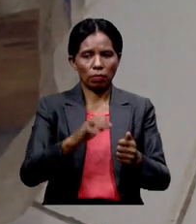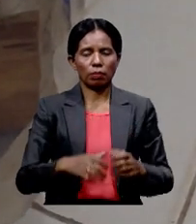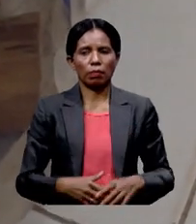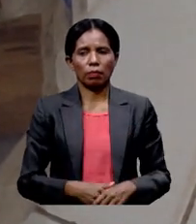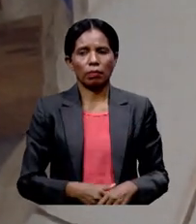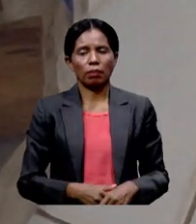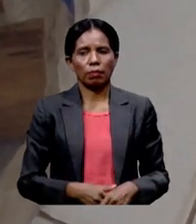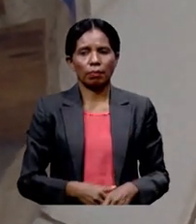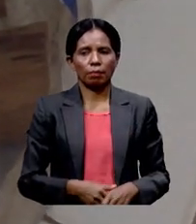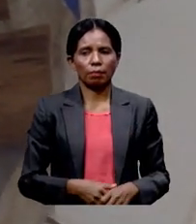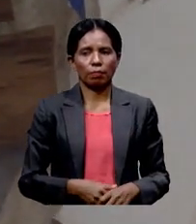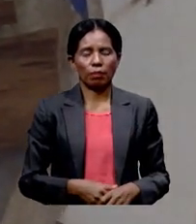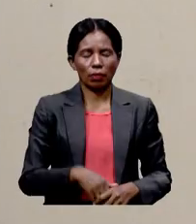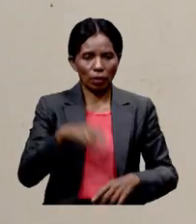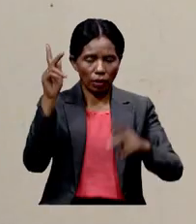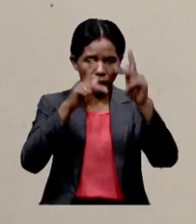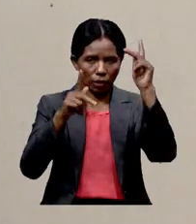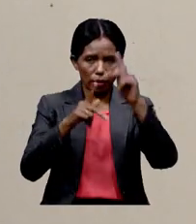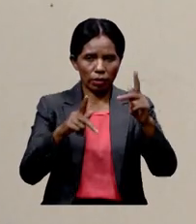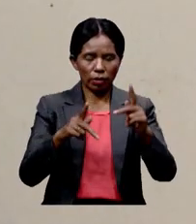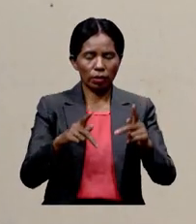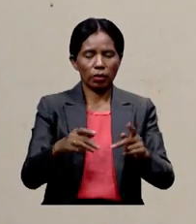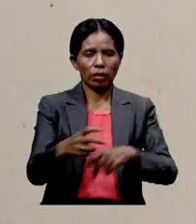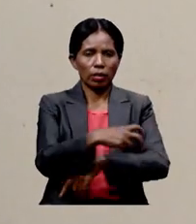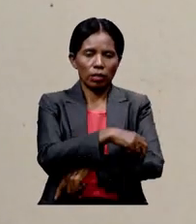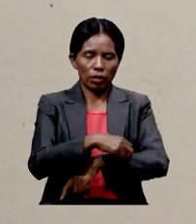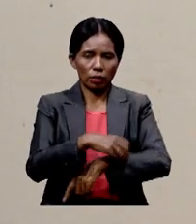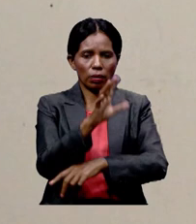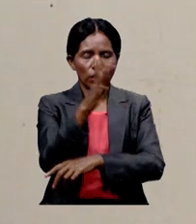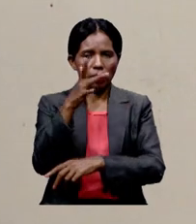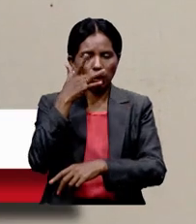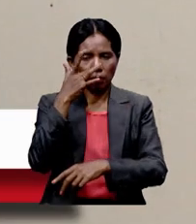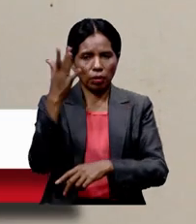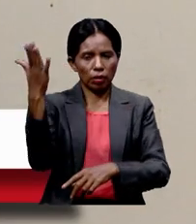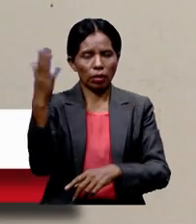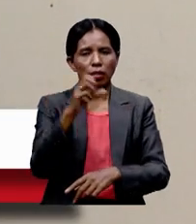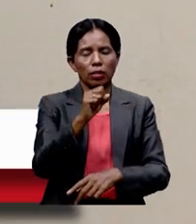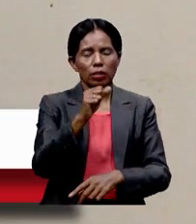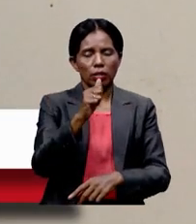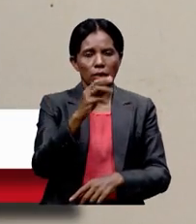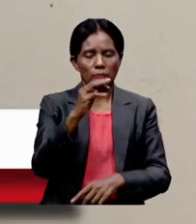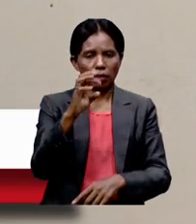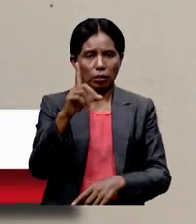E caso ligado ao Aikameli e a Samalari de Nian, e a